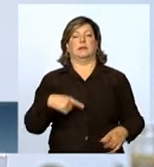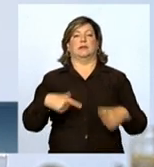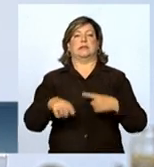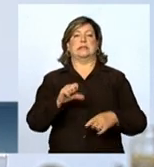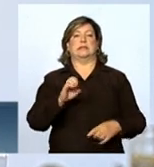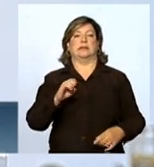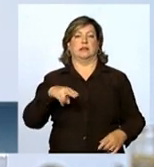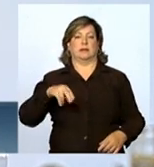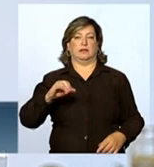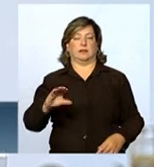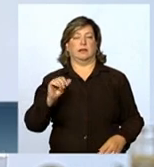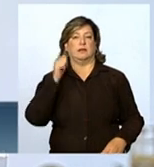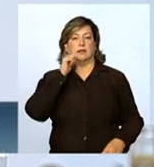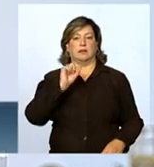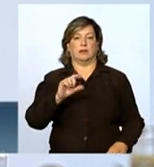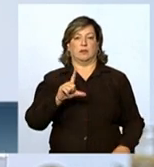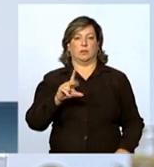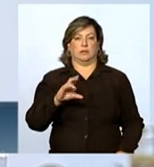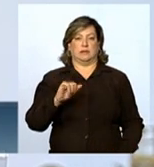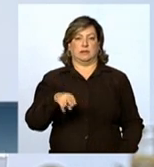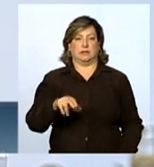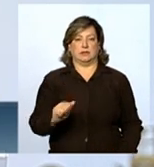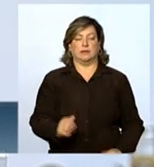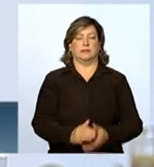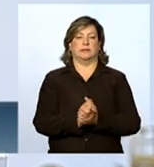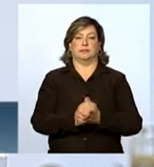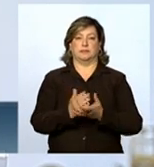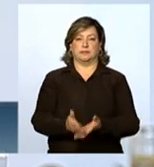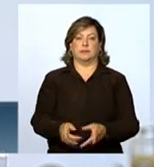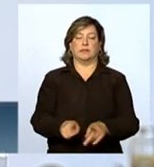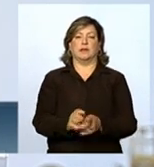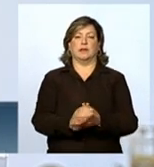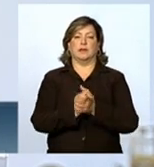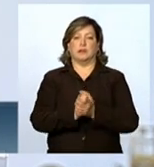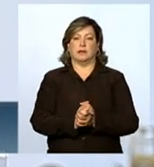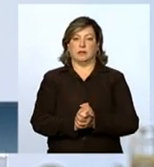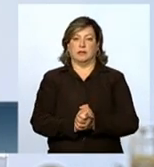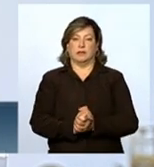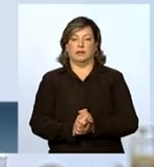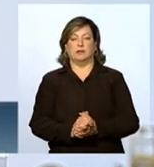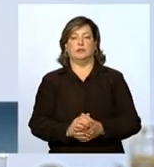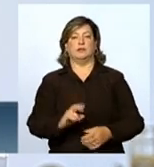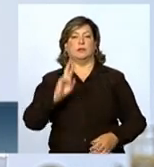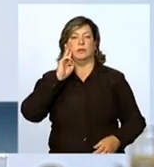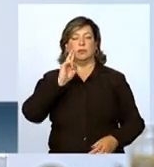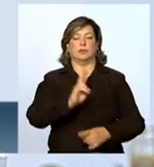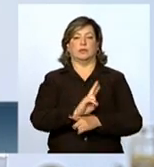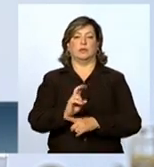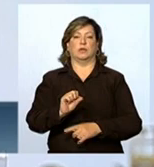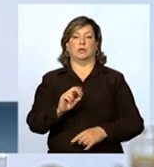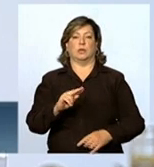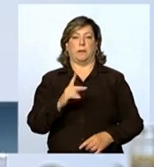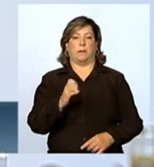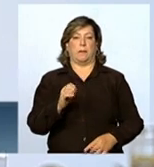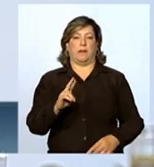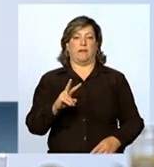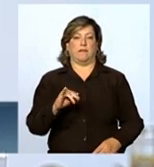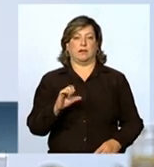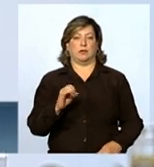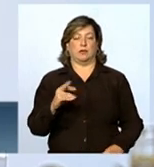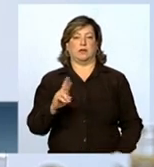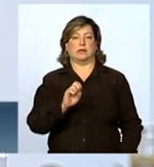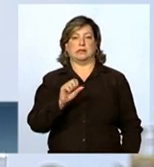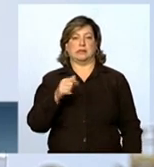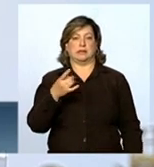SENAC, Lucila Amara Isciotti, cumprimentar supervisora do Conselho Regional do SEST SENAT,